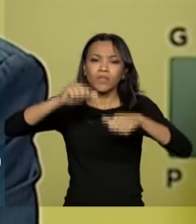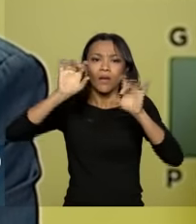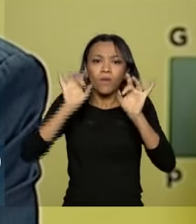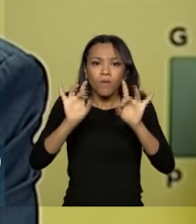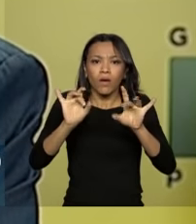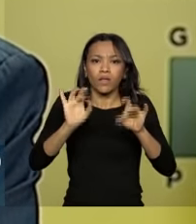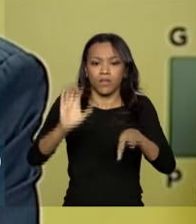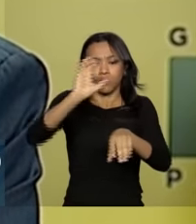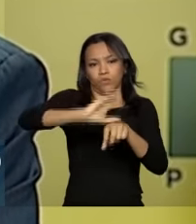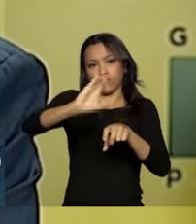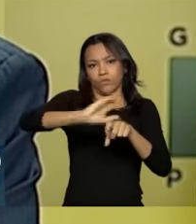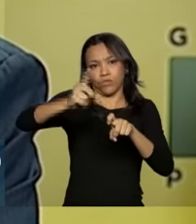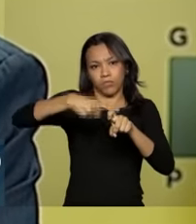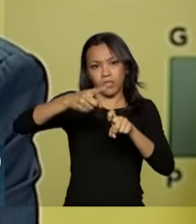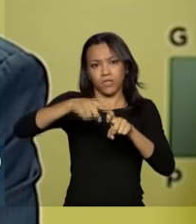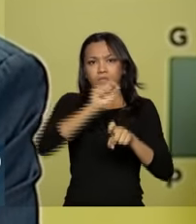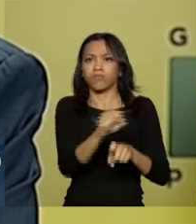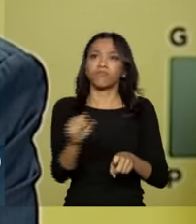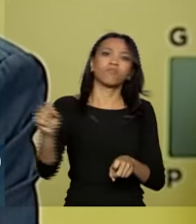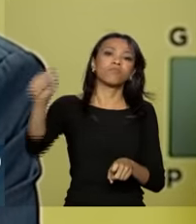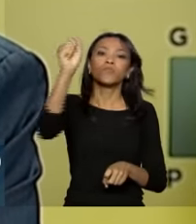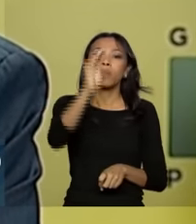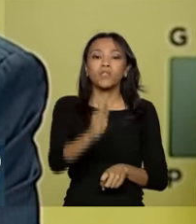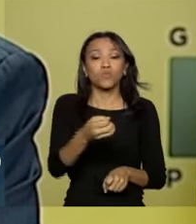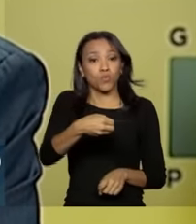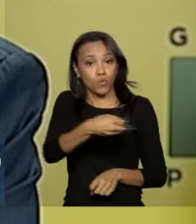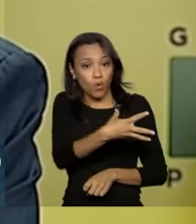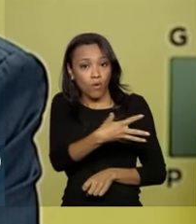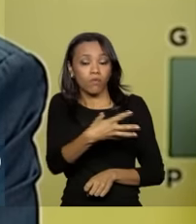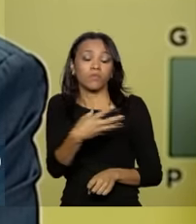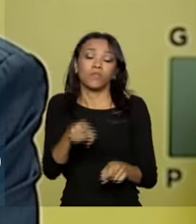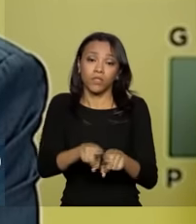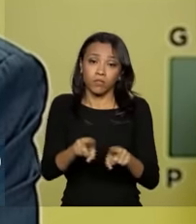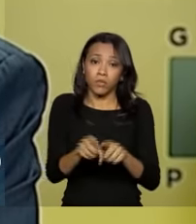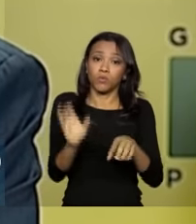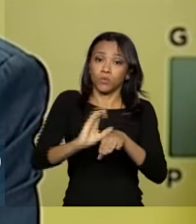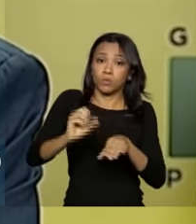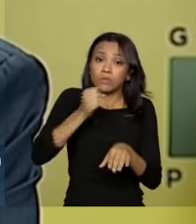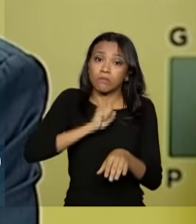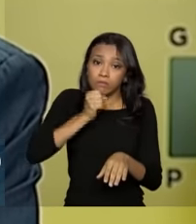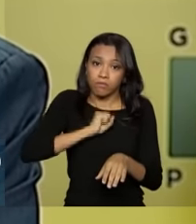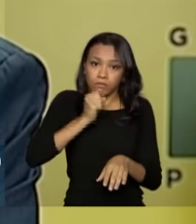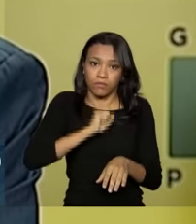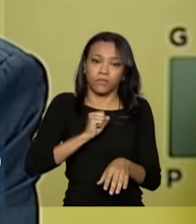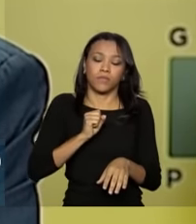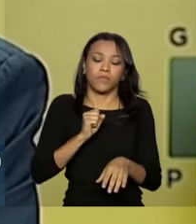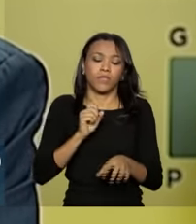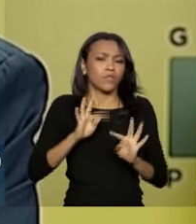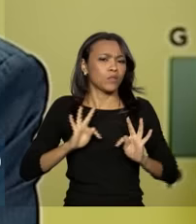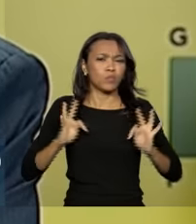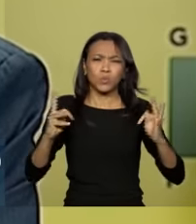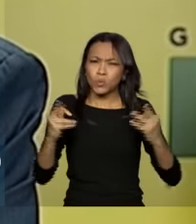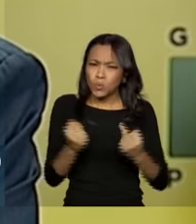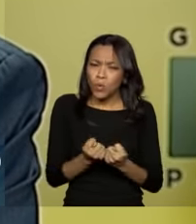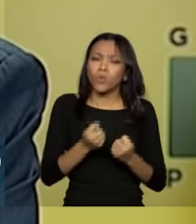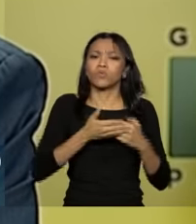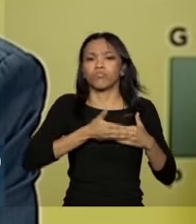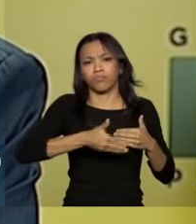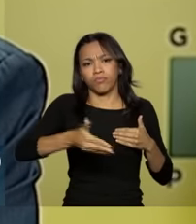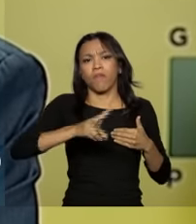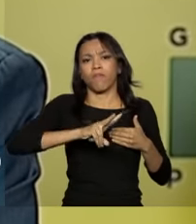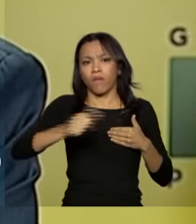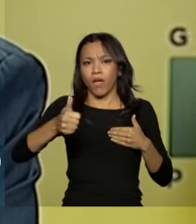cursos de medicina do Brasil, novos ou antigos, iniciantes ou consagrados. Todos vão passar por esse